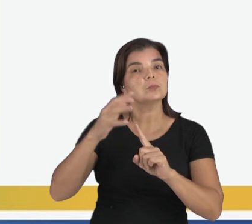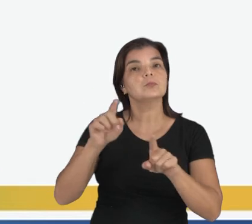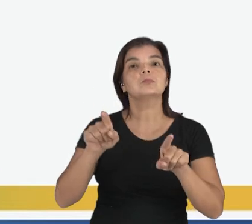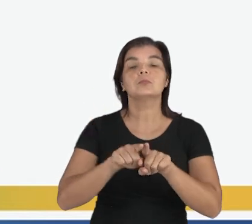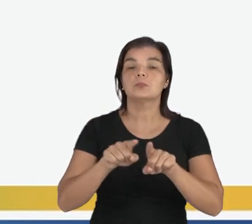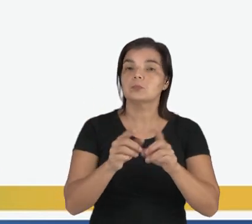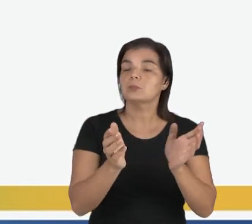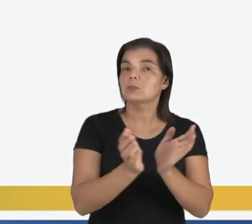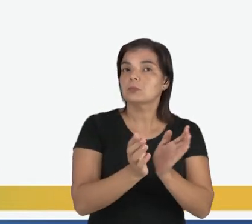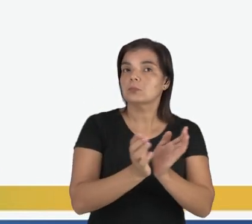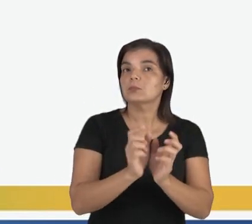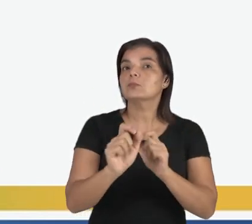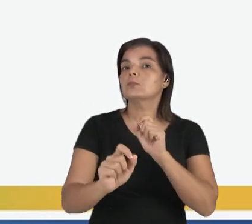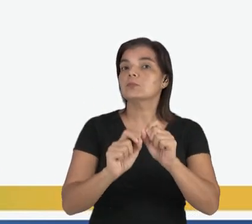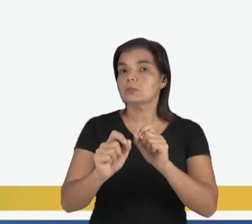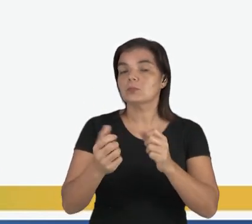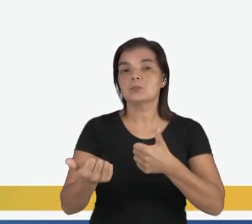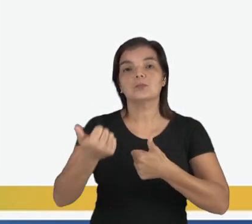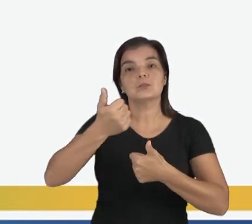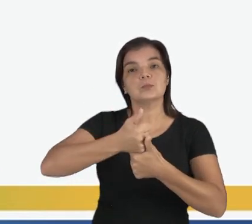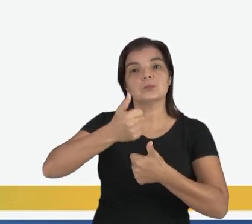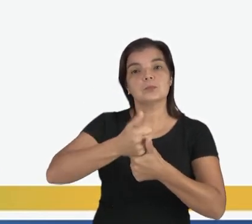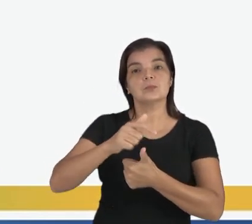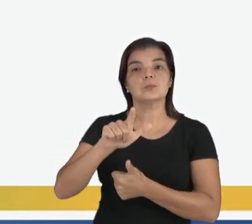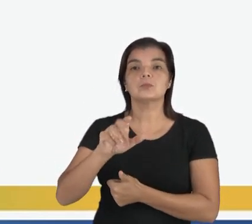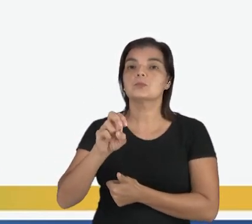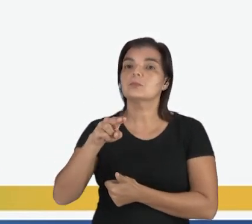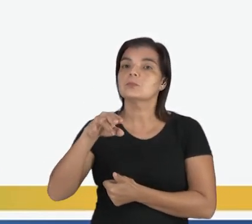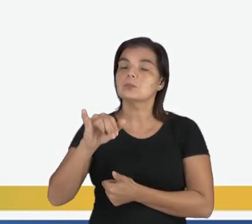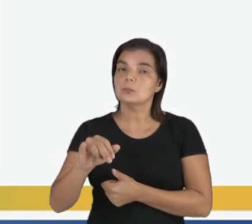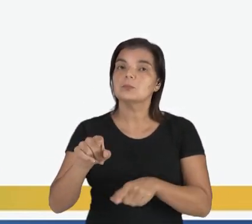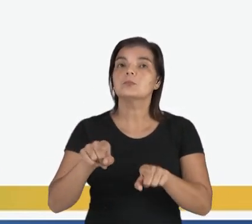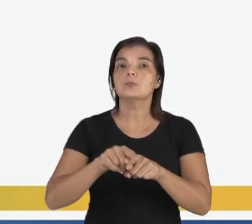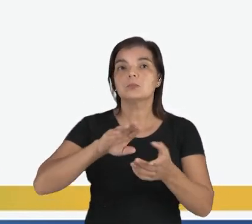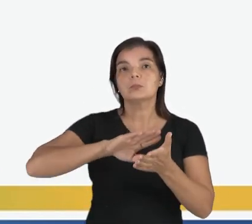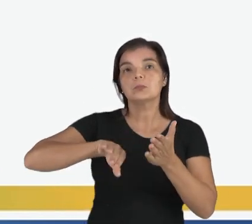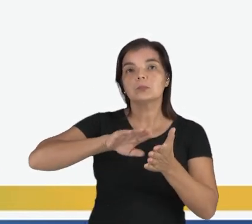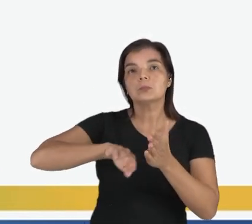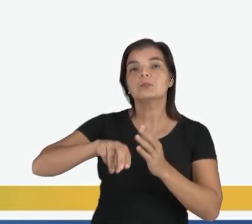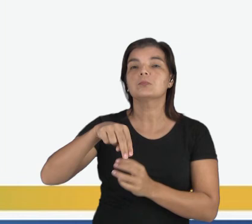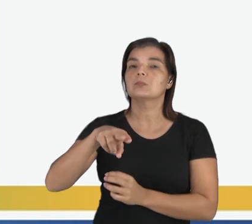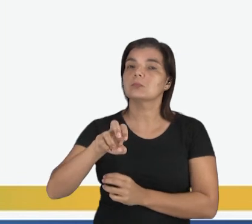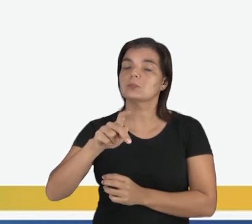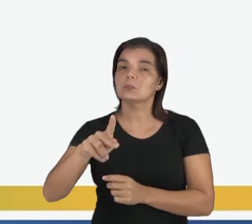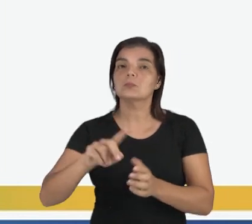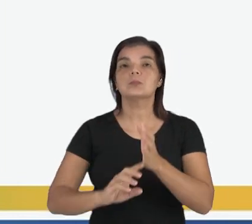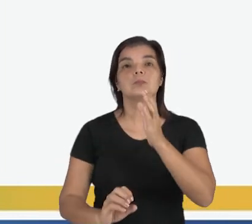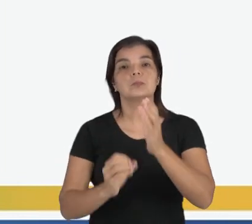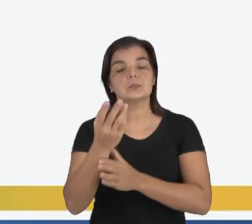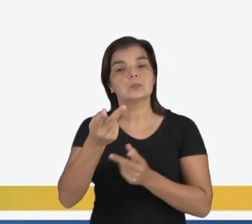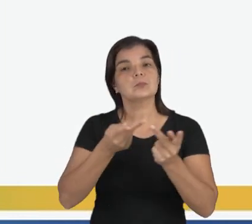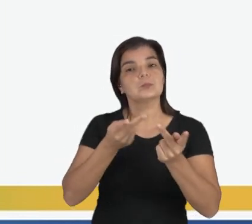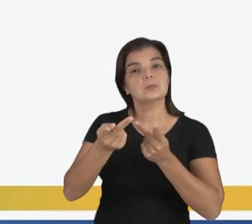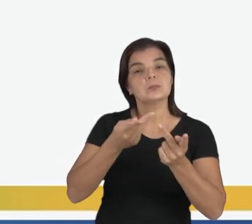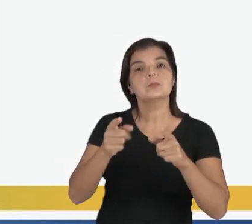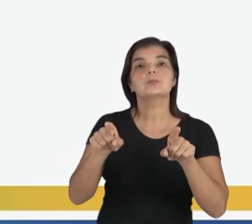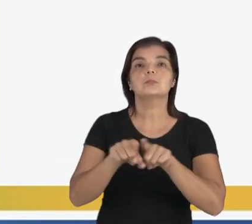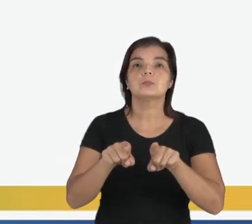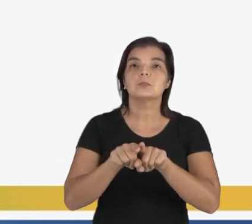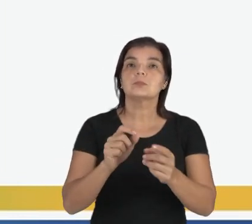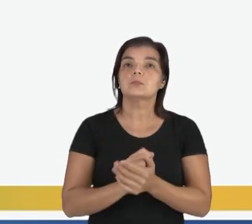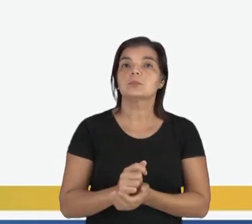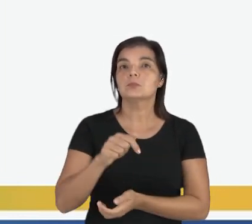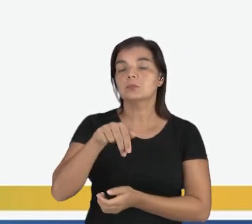no partido, então ele acaba aí substituindo o Lenin, ele vai abolir a NEP, vai criar os planos quinquenais,